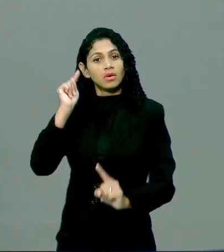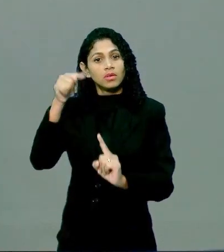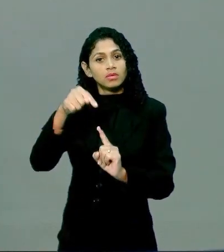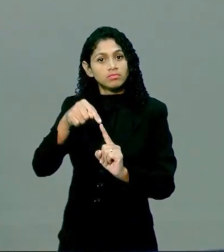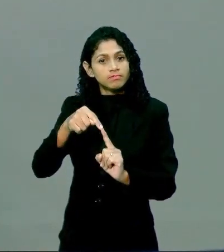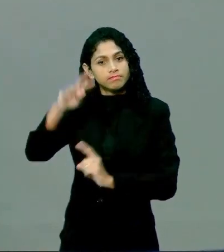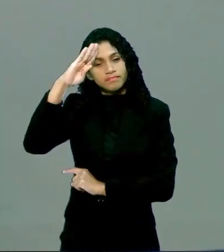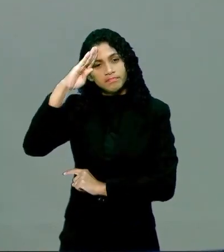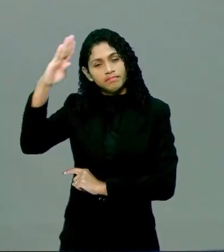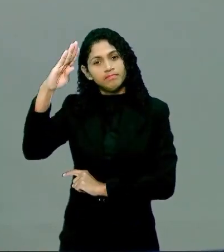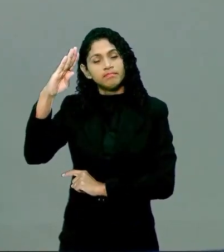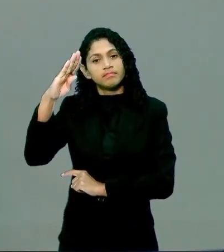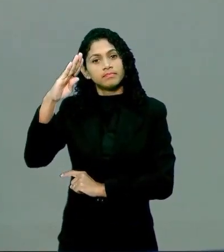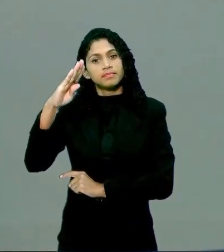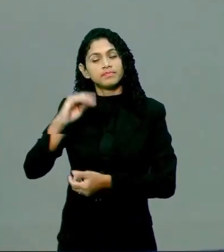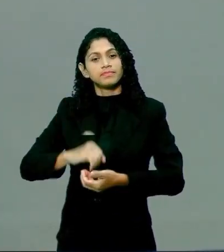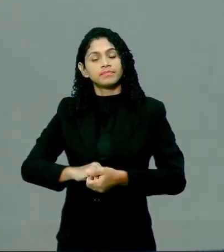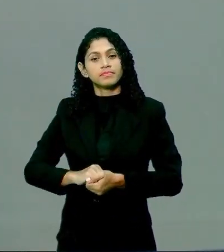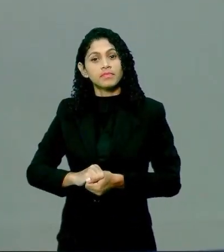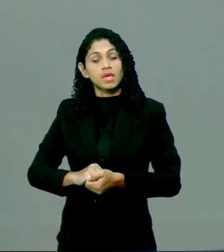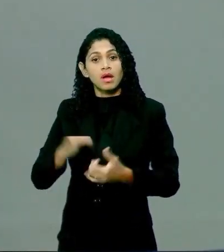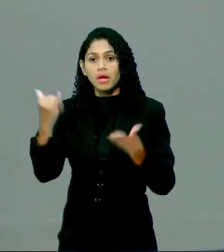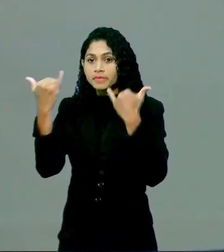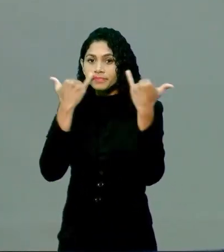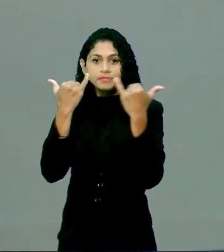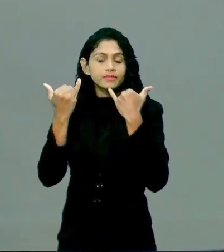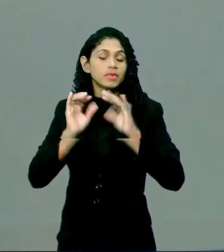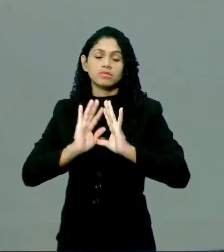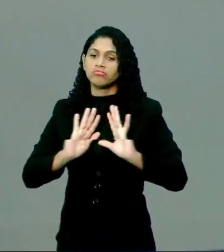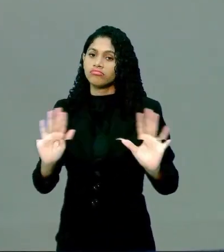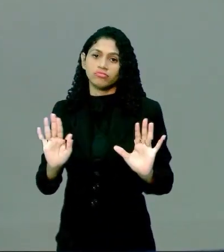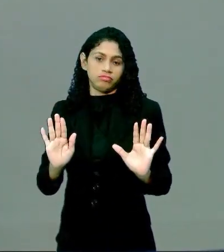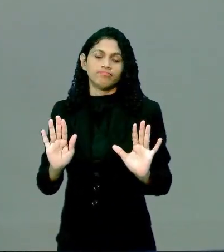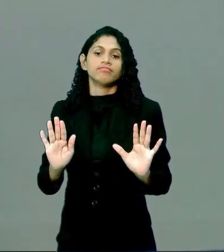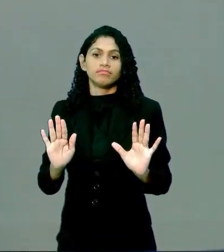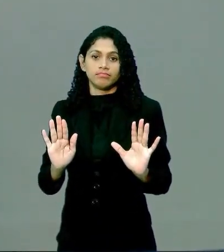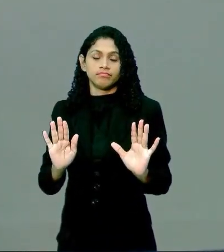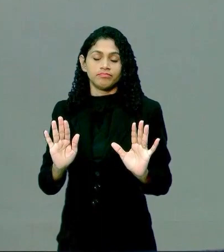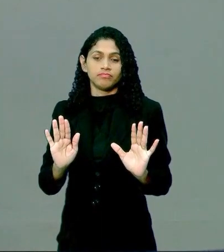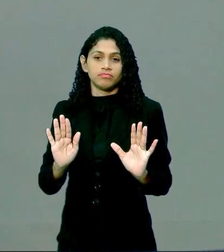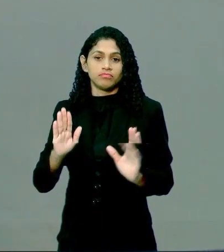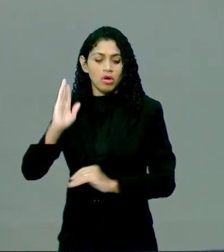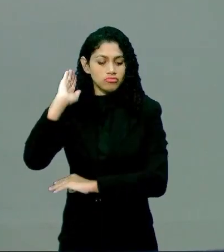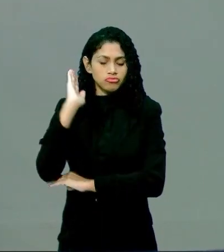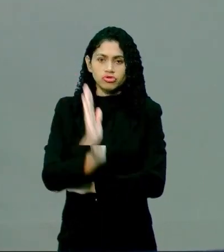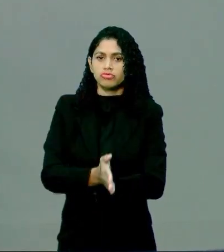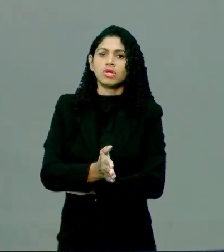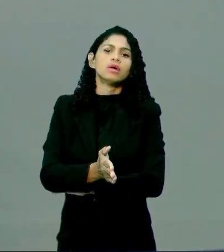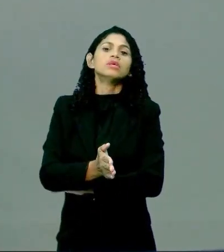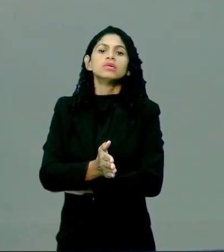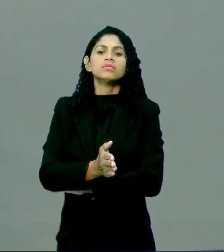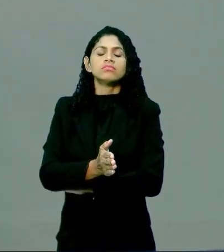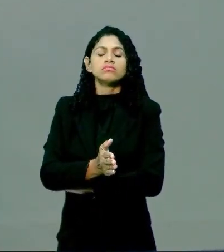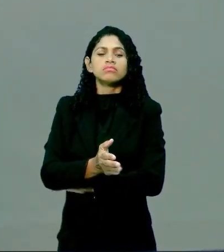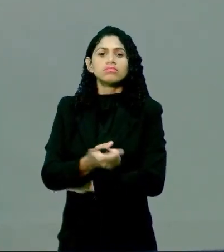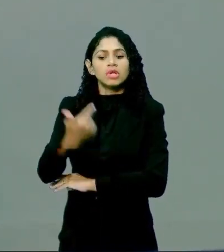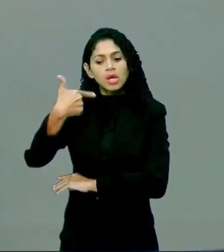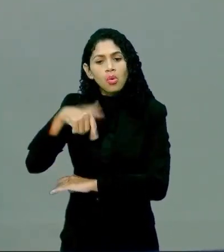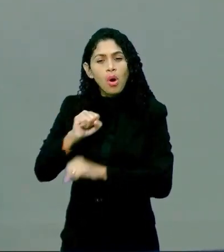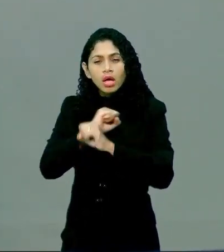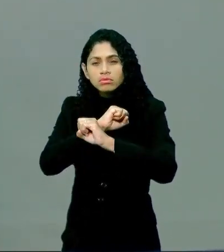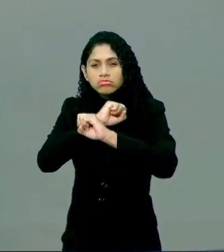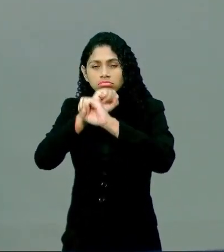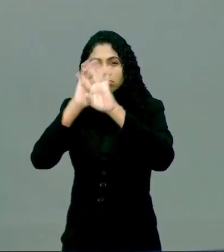primordial e principal de informar, trazer uma informação direto ao ponto, linguagem clara, precisa e